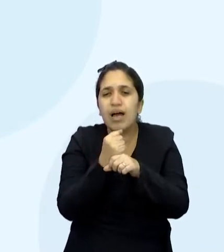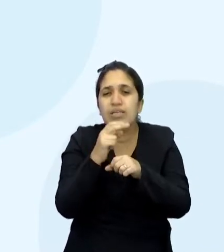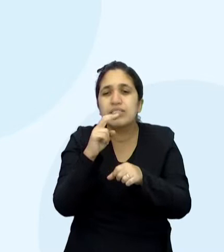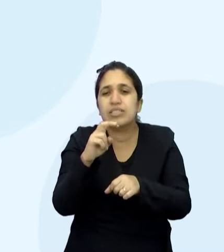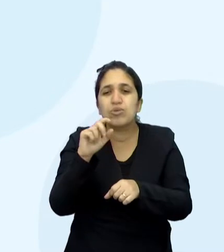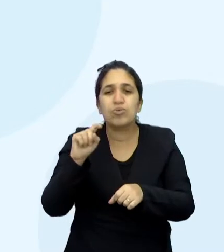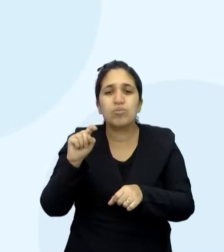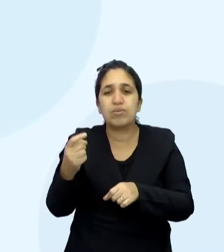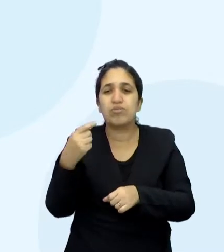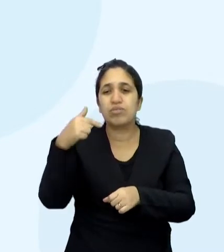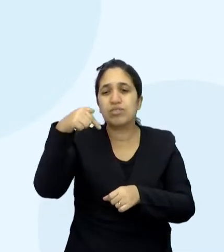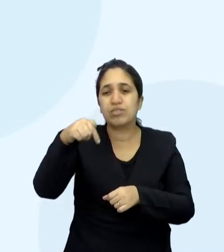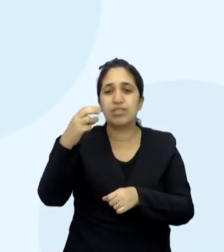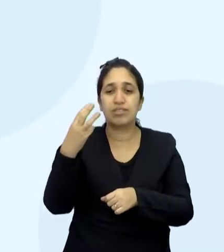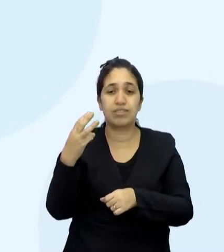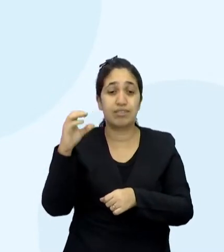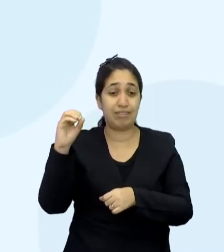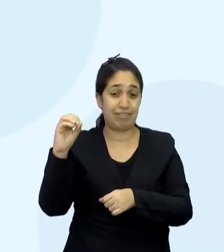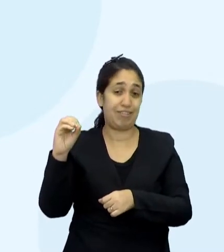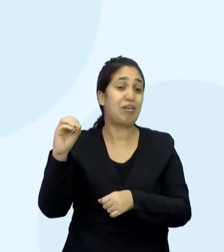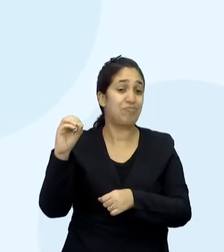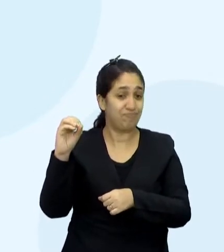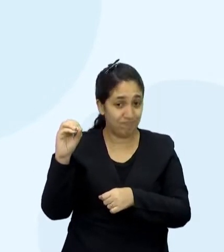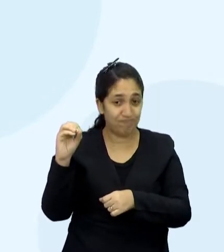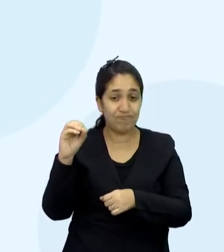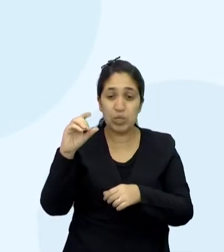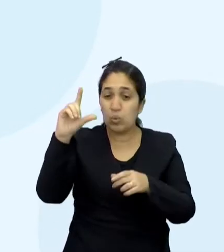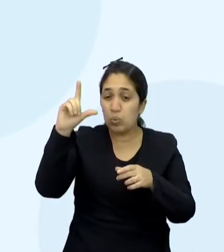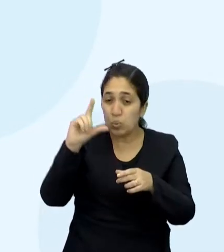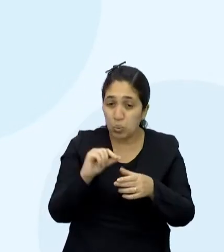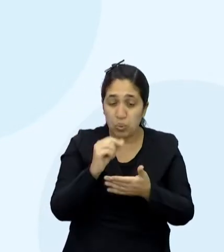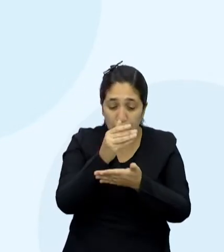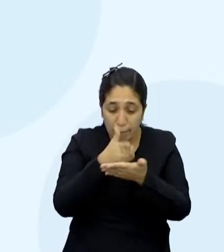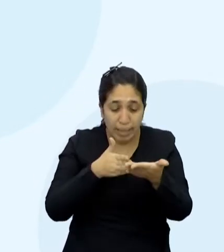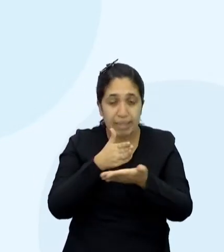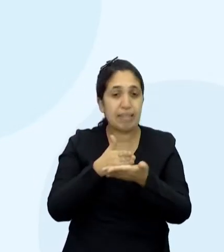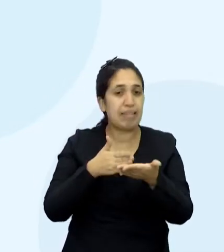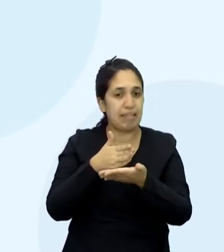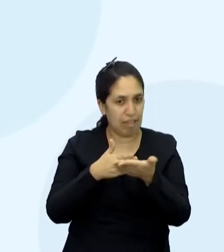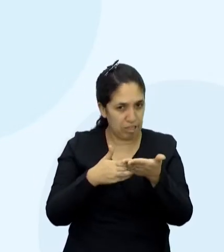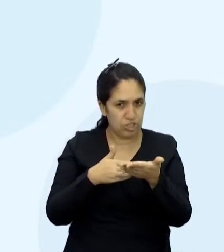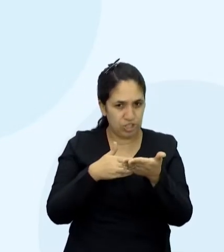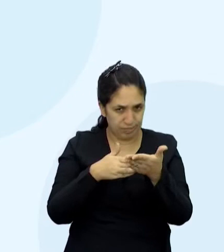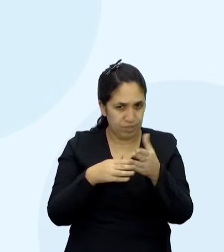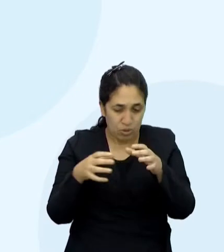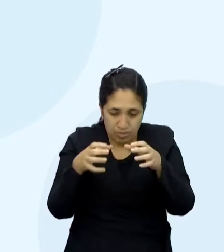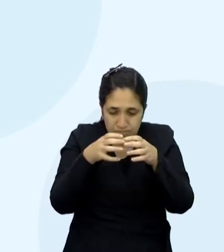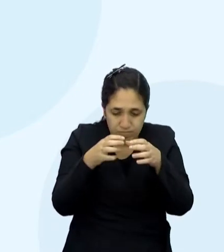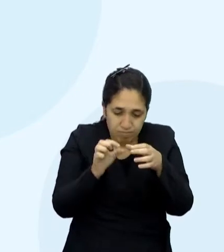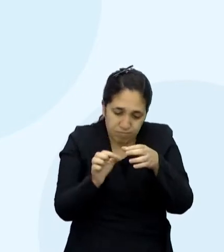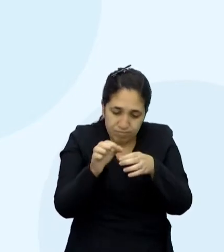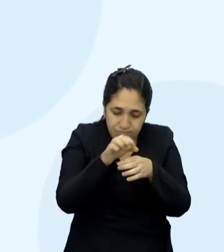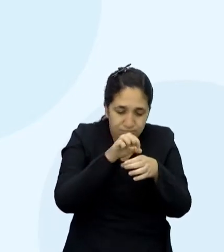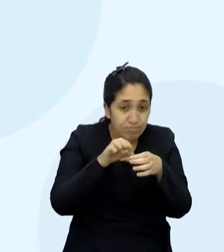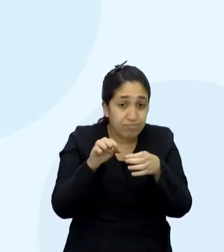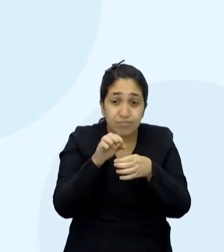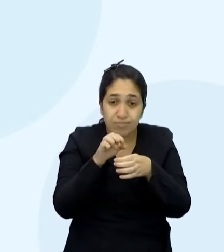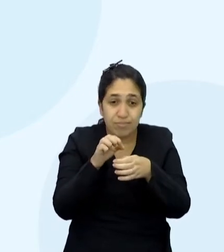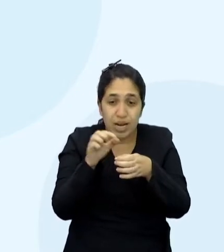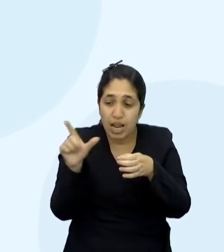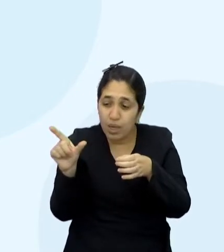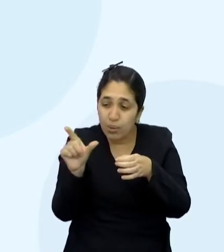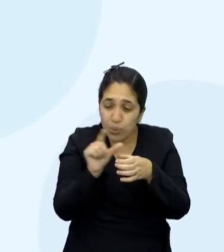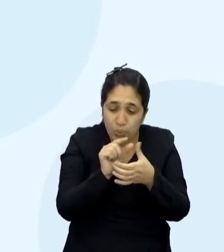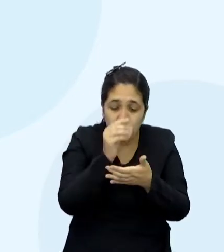5.730 anos. Então, o núcleo desse carbono cai pela metade, né? A massa desse elemento químico, para ele diminuir até